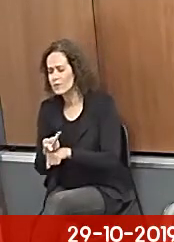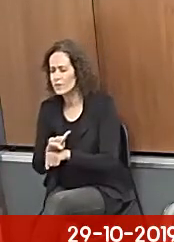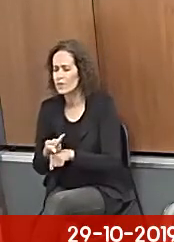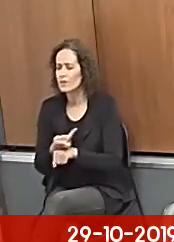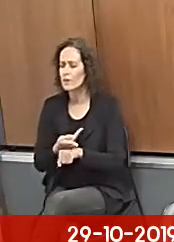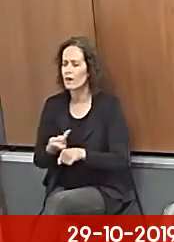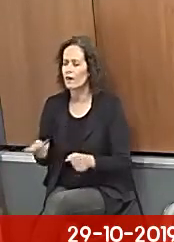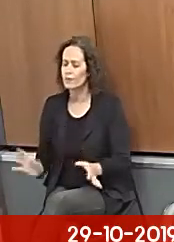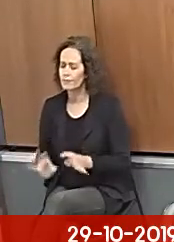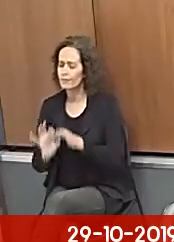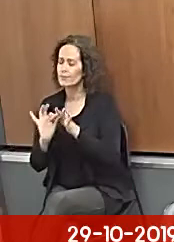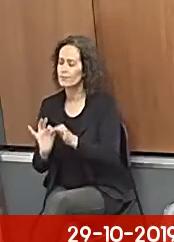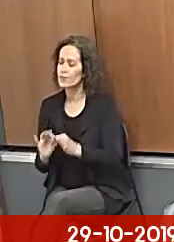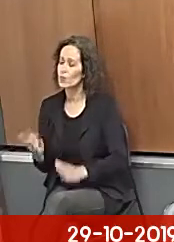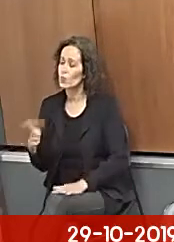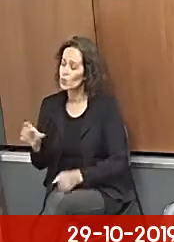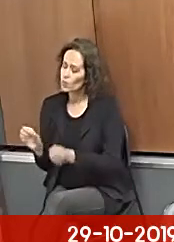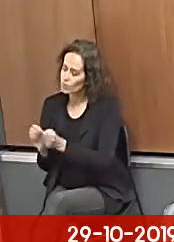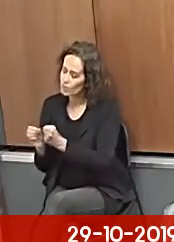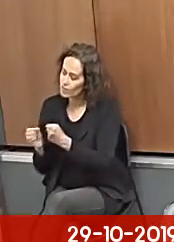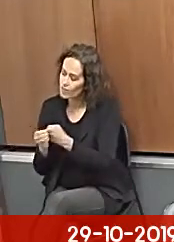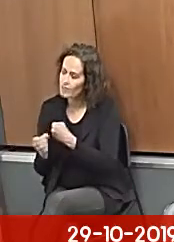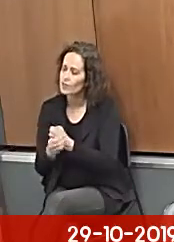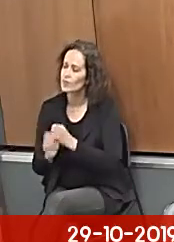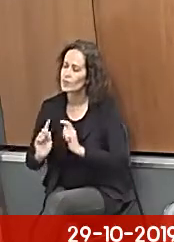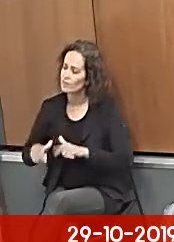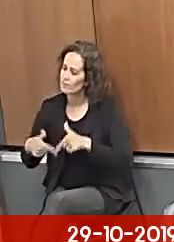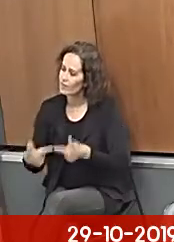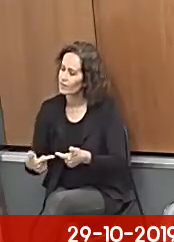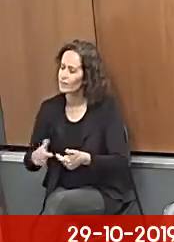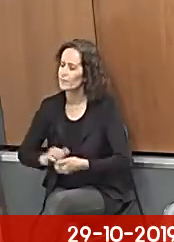algum município a fazer. Tá?